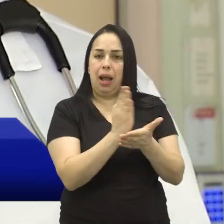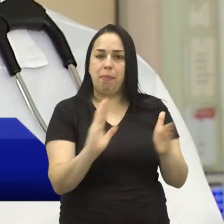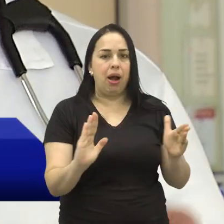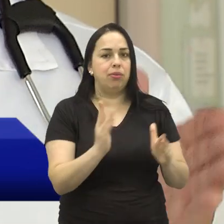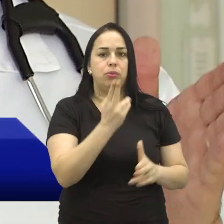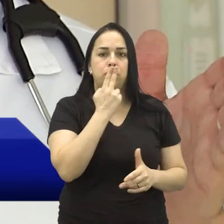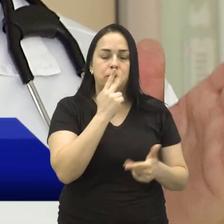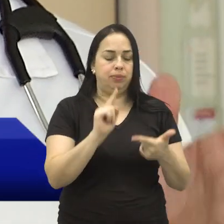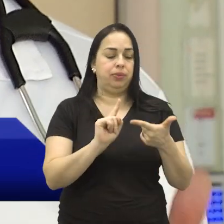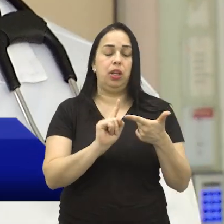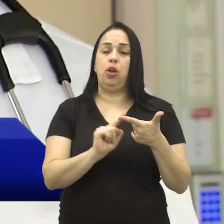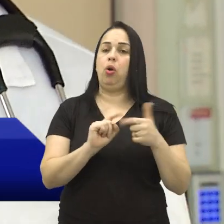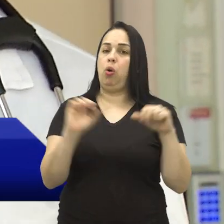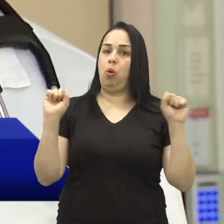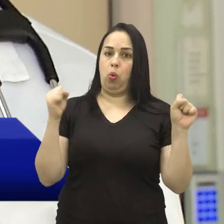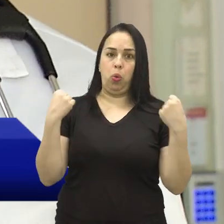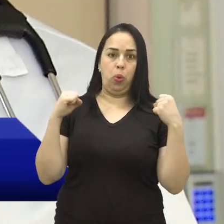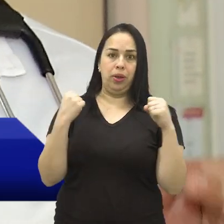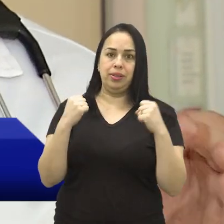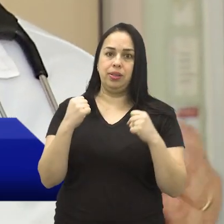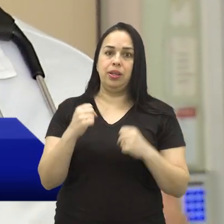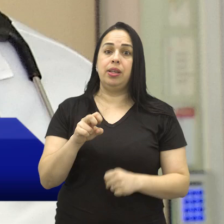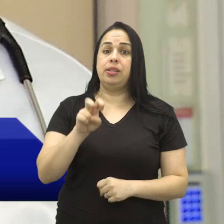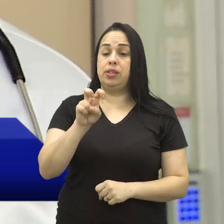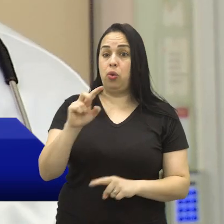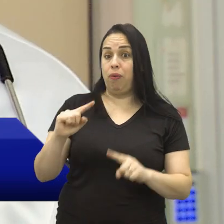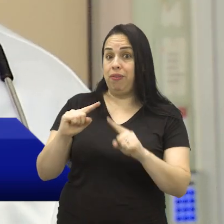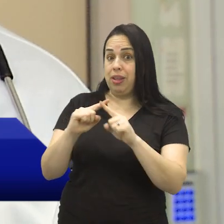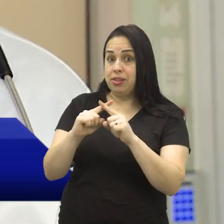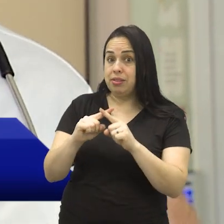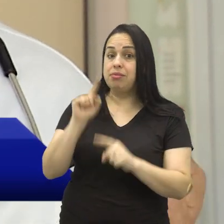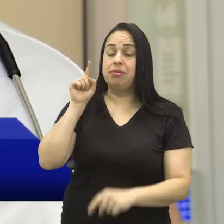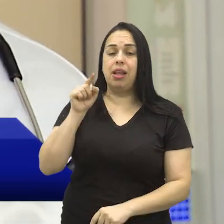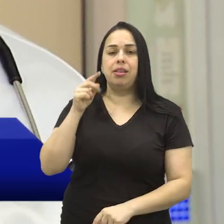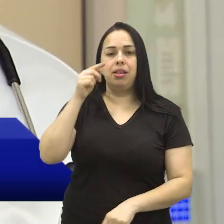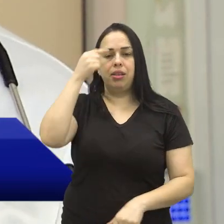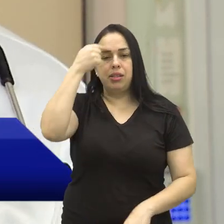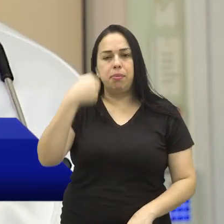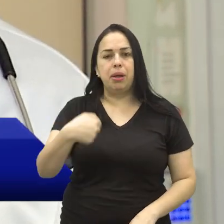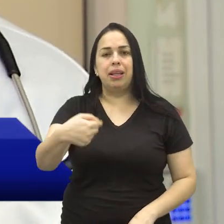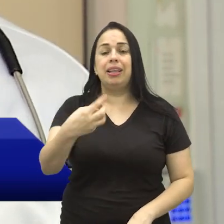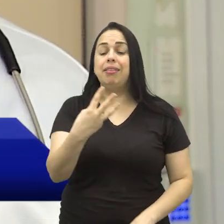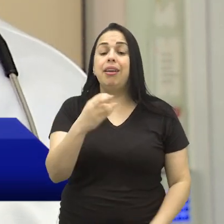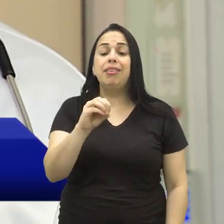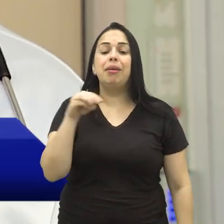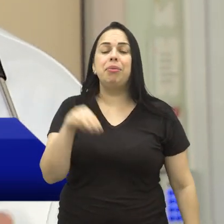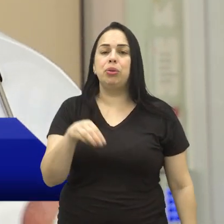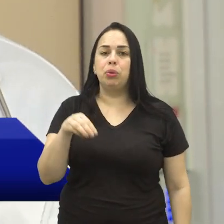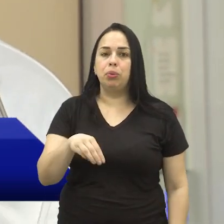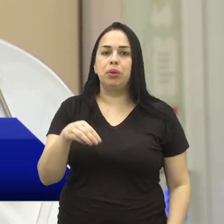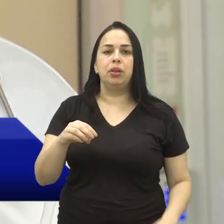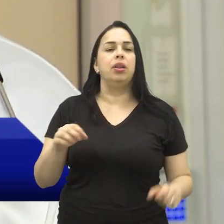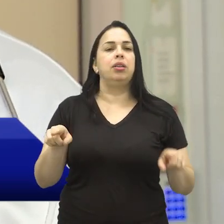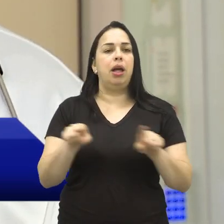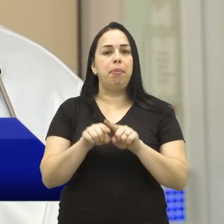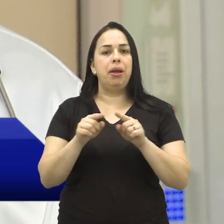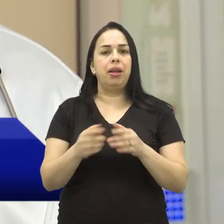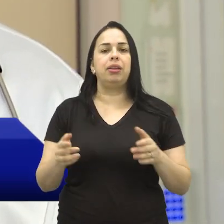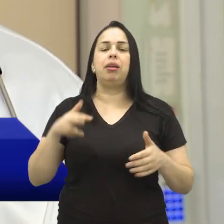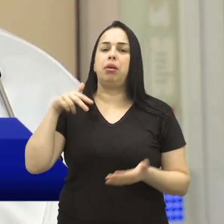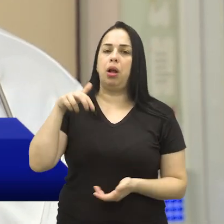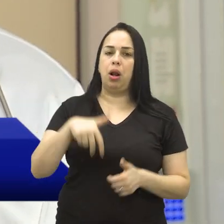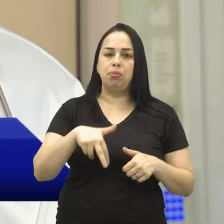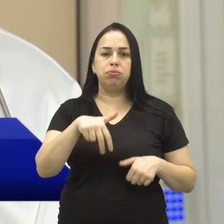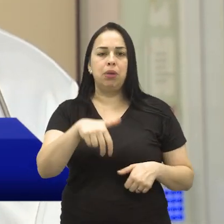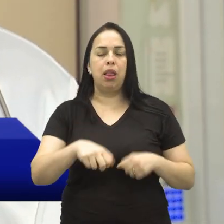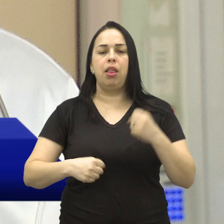tabagismo, atividade física regular, no mínimo 5 vezes por semana, no mínimo 30 minutos por dia. Atividades aeróbicas, como